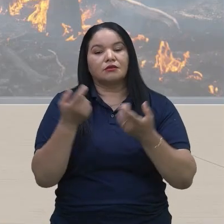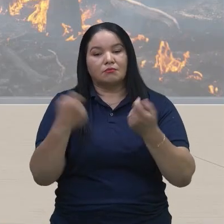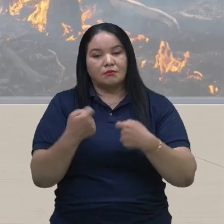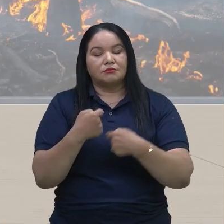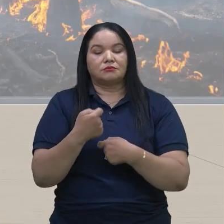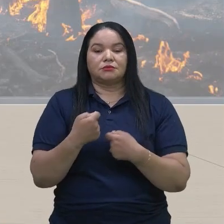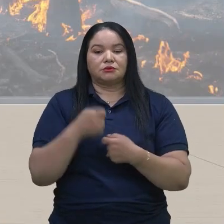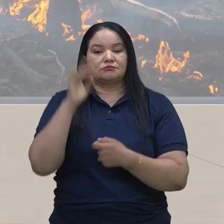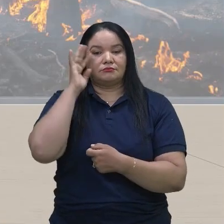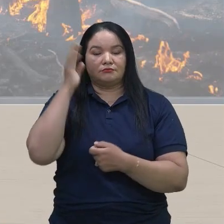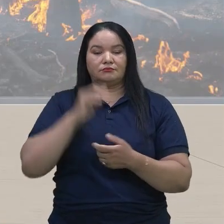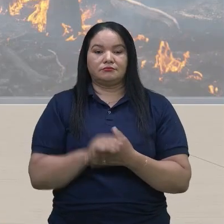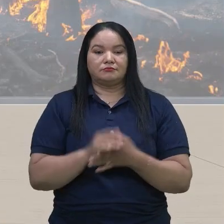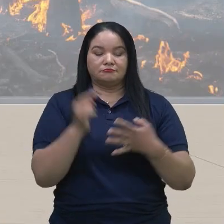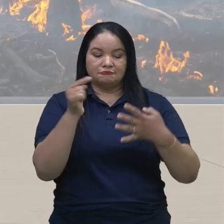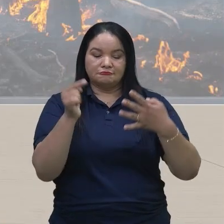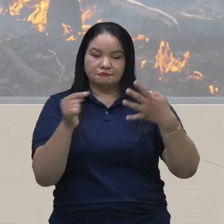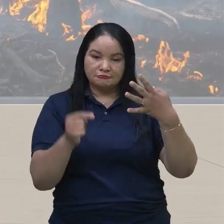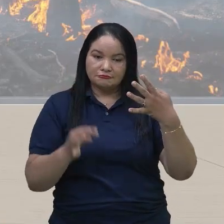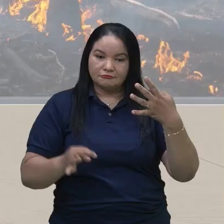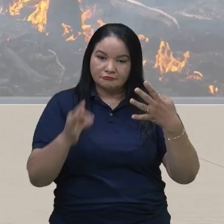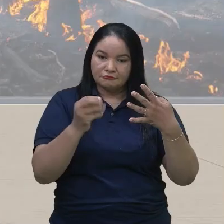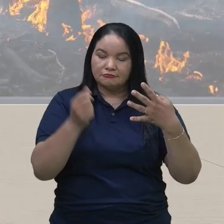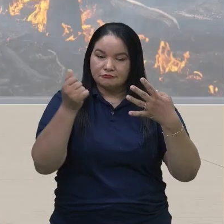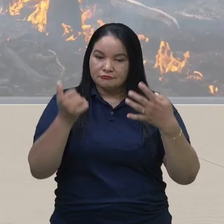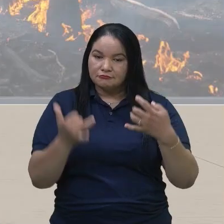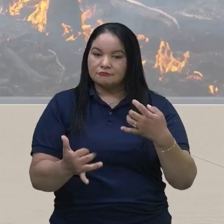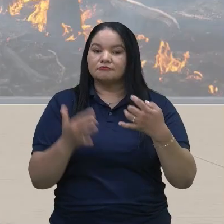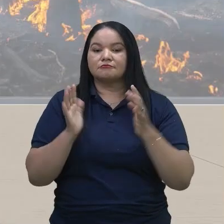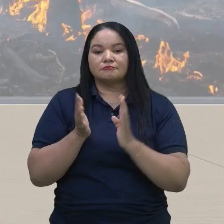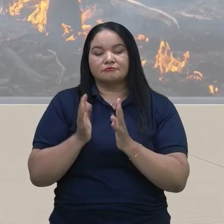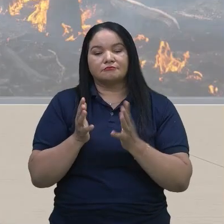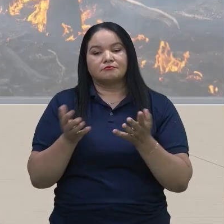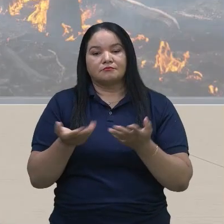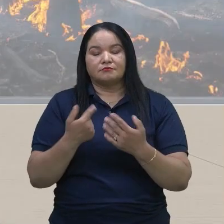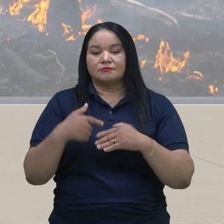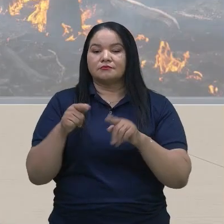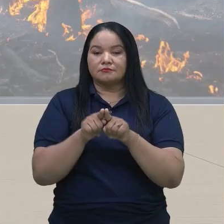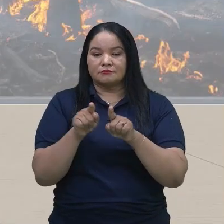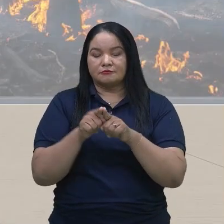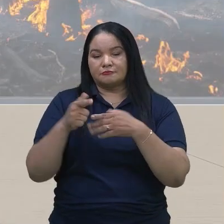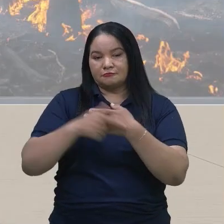aí foram alguns desses pontos, né, professor, que nós pontuamos aí desse papel do Estado,